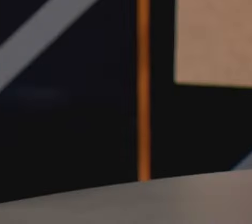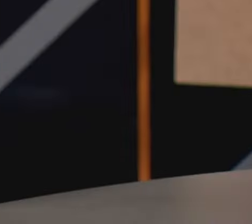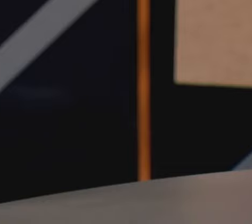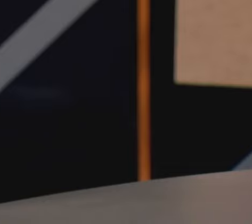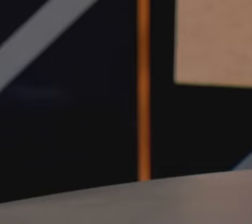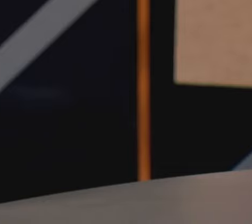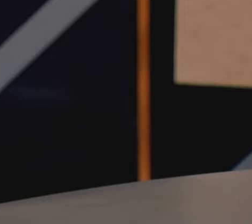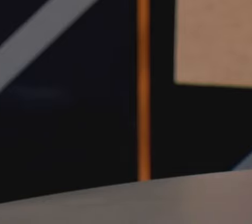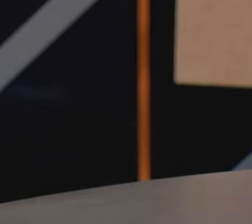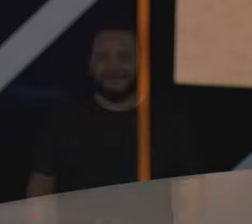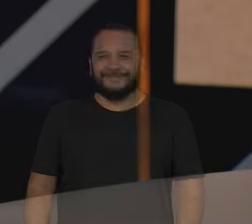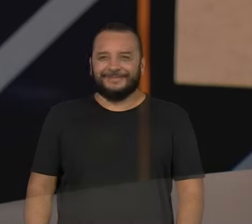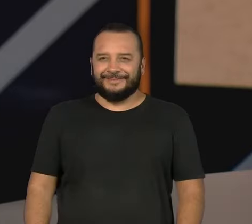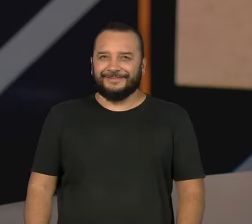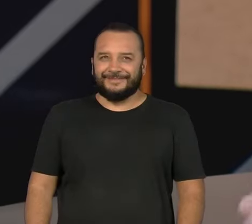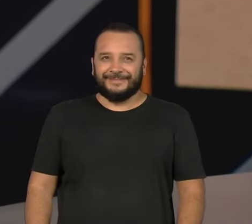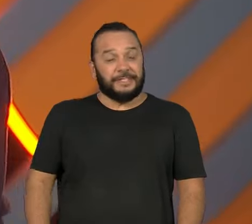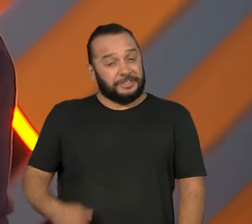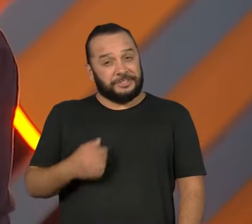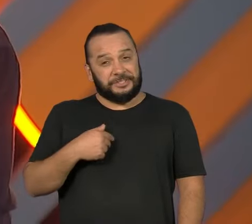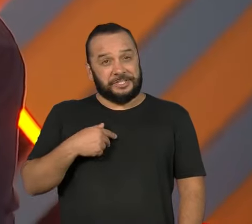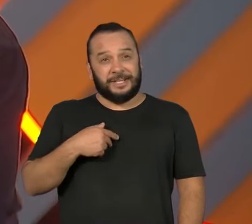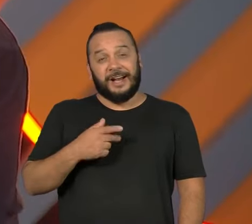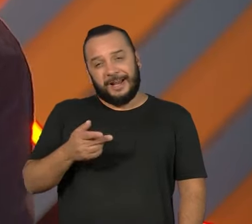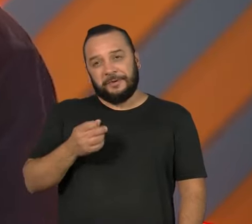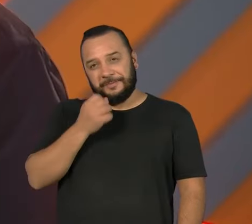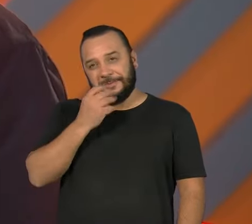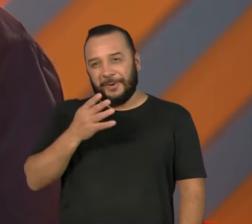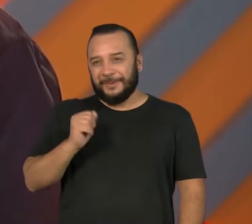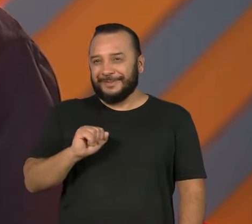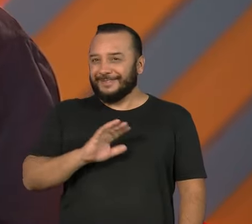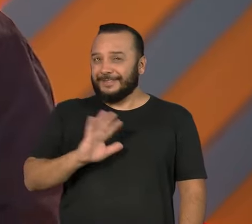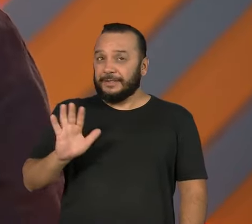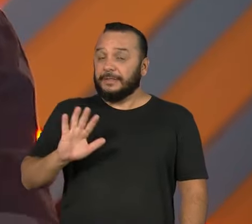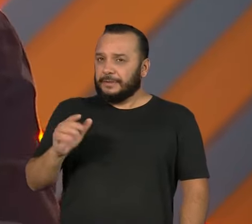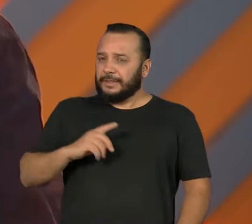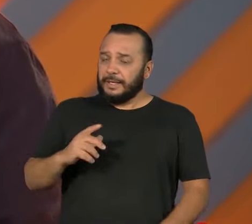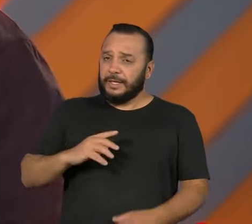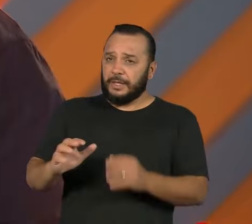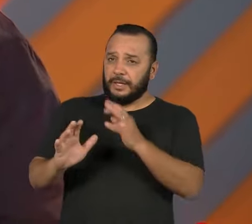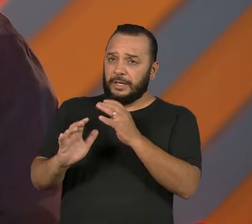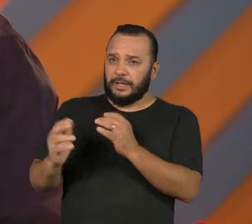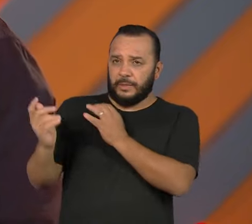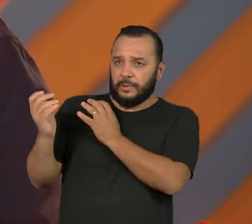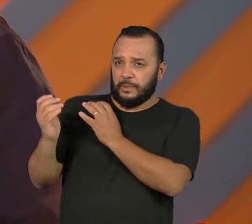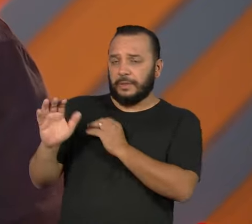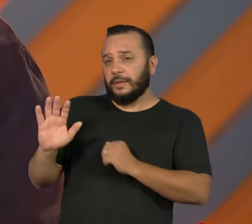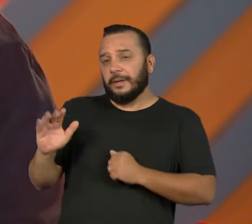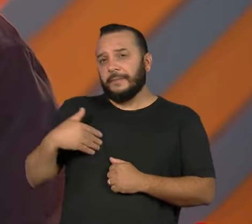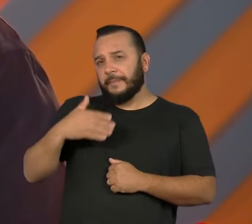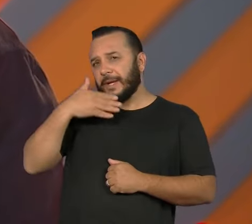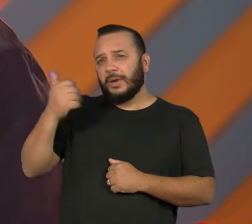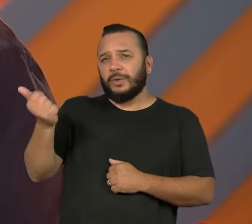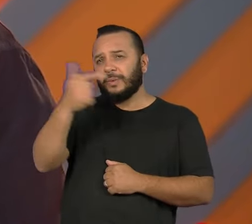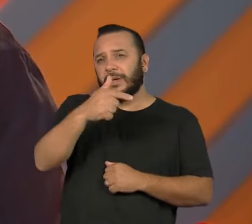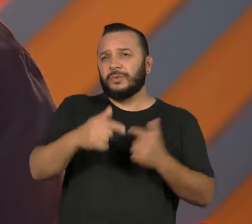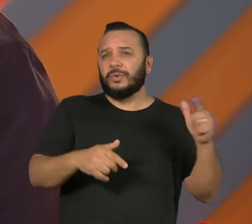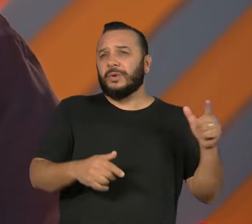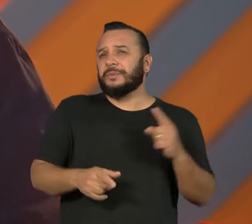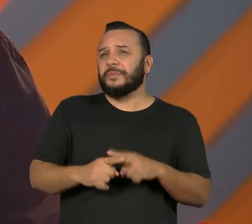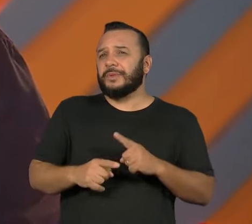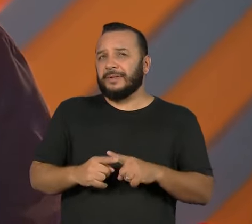E por aí vai. Eita. 1-0, show de piscina. Os instrumentos de sopro, eles levam uma vantagem sobre os outros, não? Em